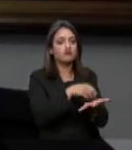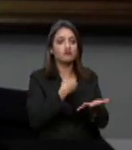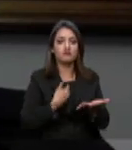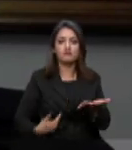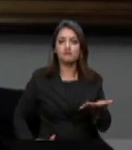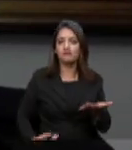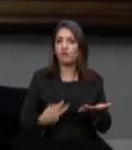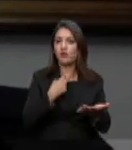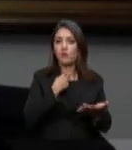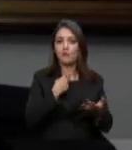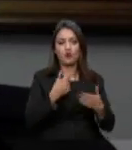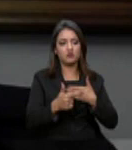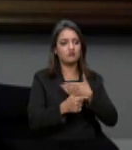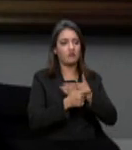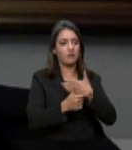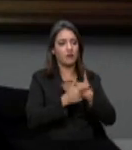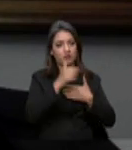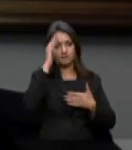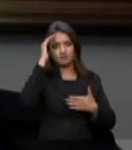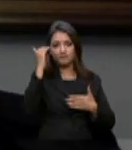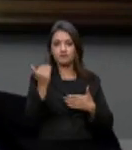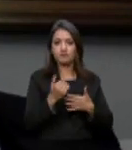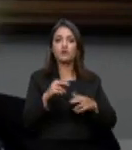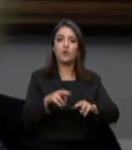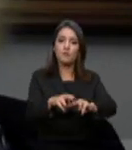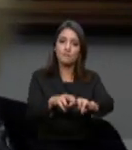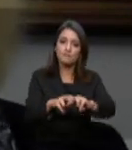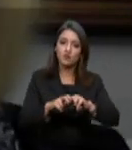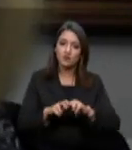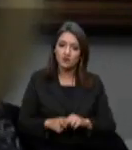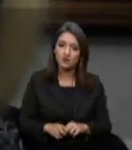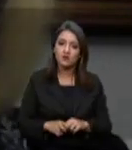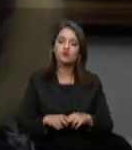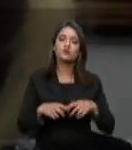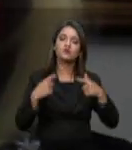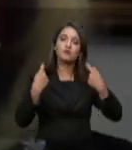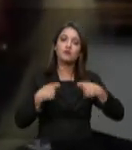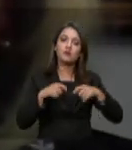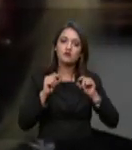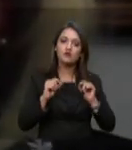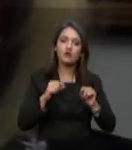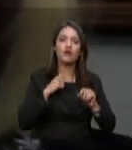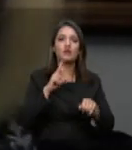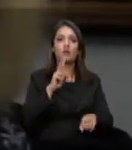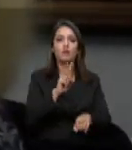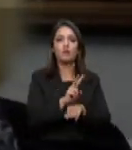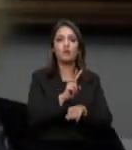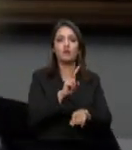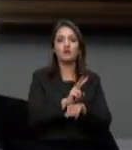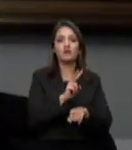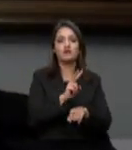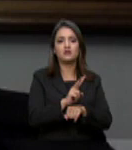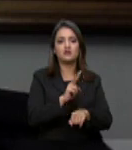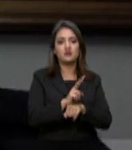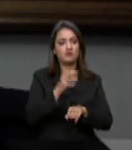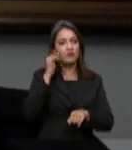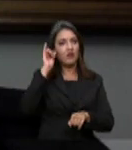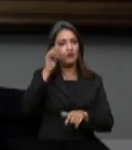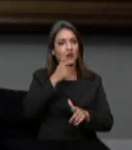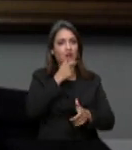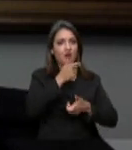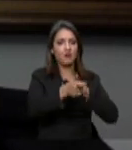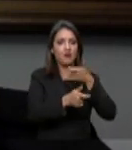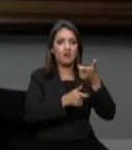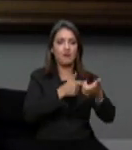cumprir suas tarefas por isso devem ser em princípio protegidos contra-ataques ver